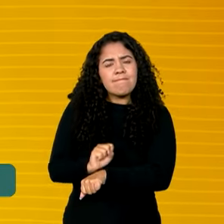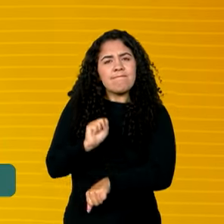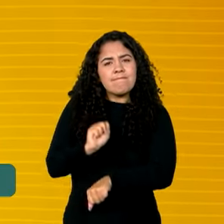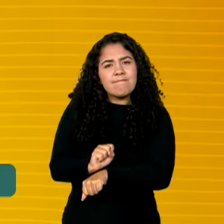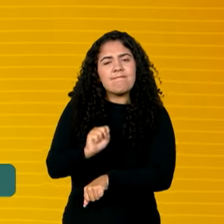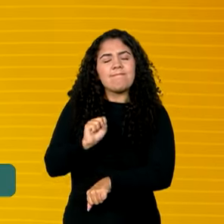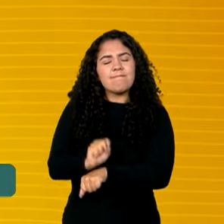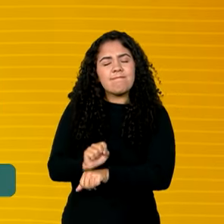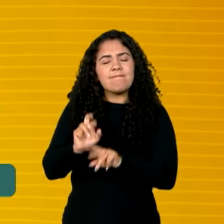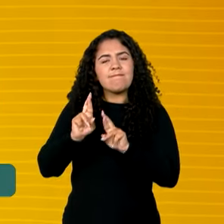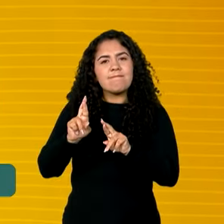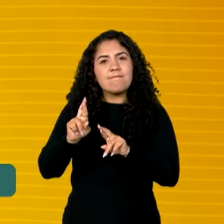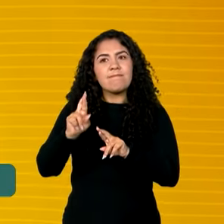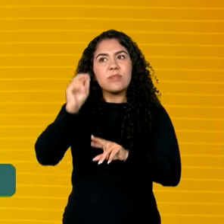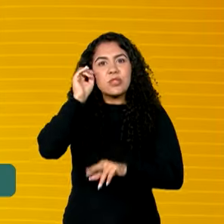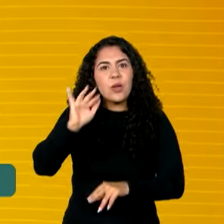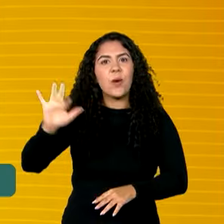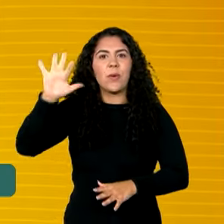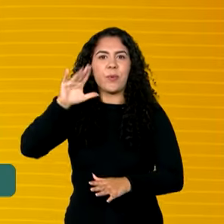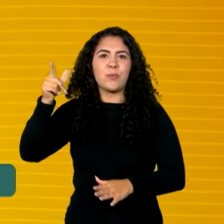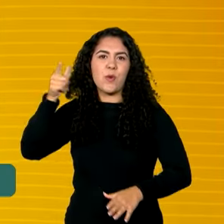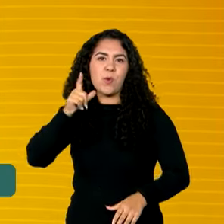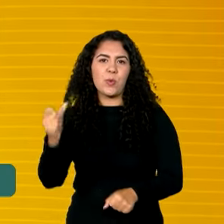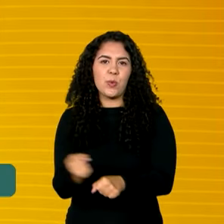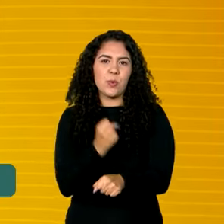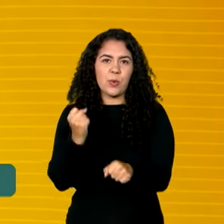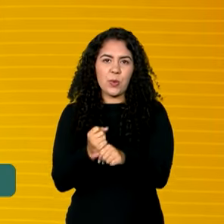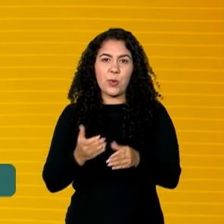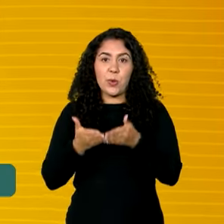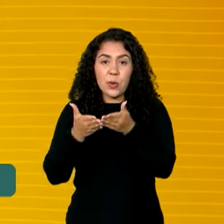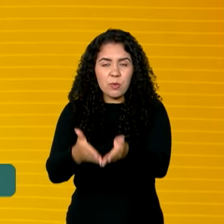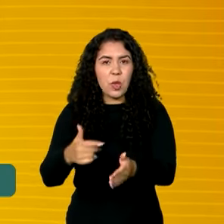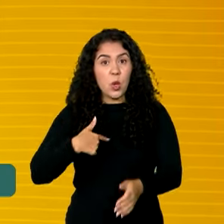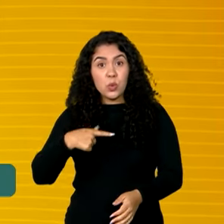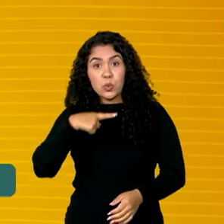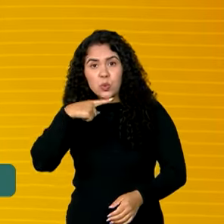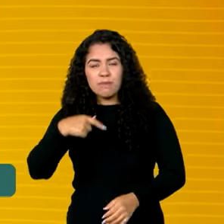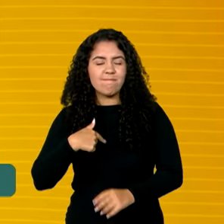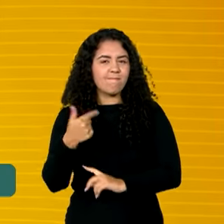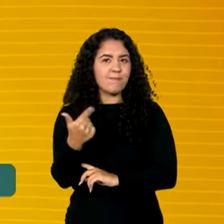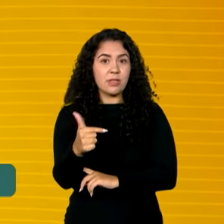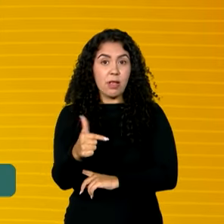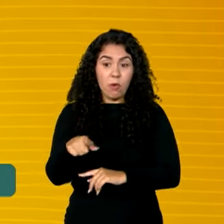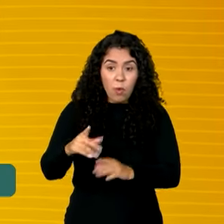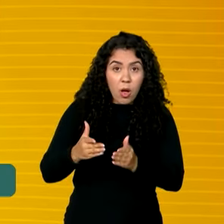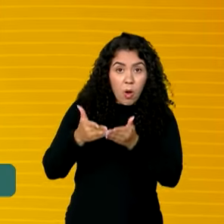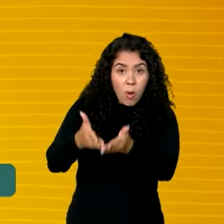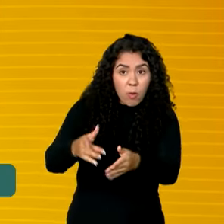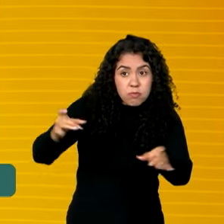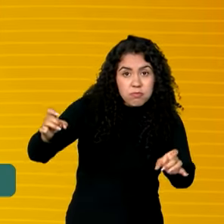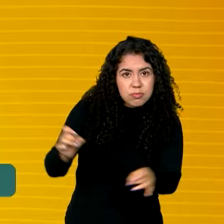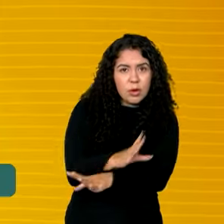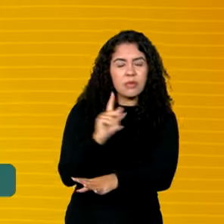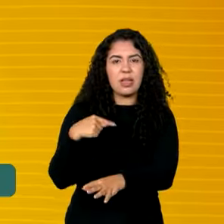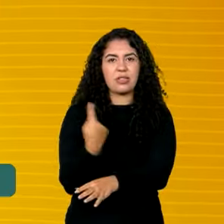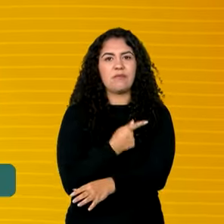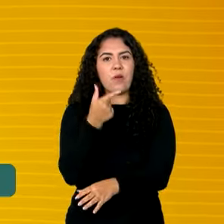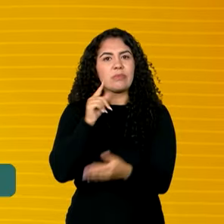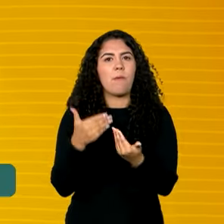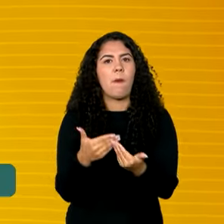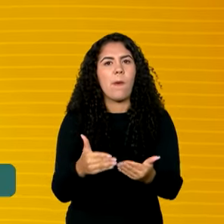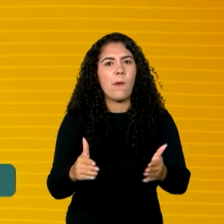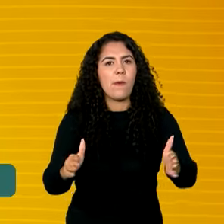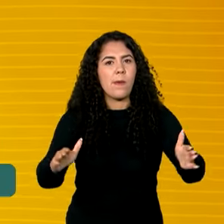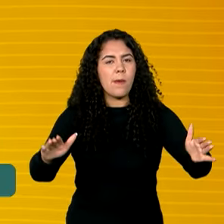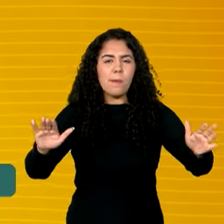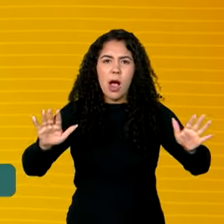possibilidade desse porto. Eu não tenho dúvida que depois de pronto, a gente vai ampliar muito a produção logística